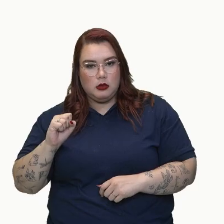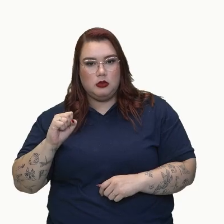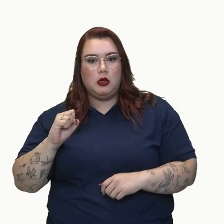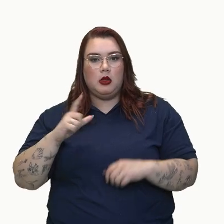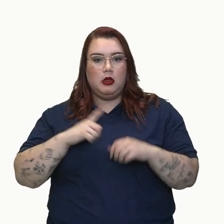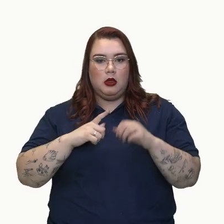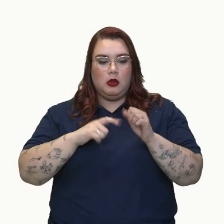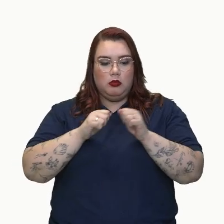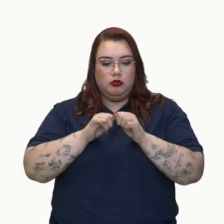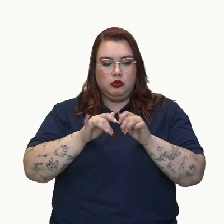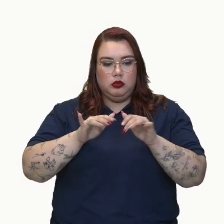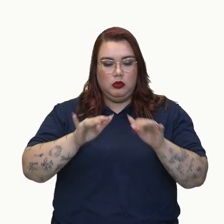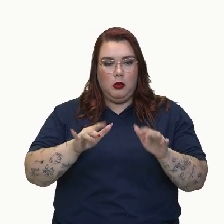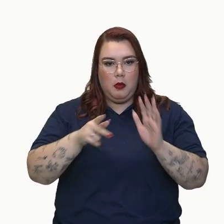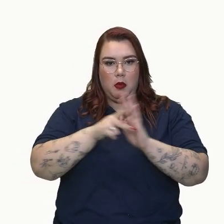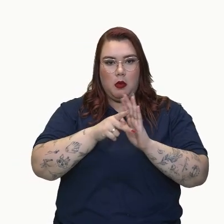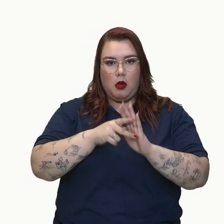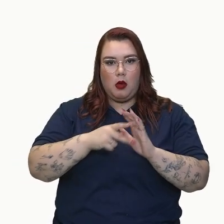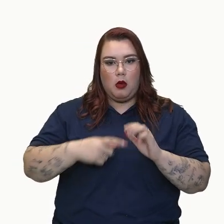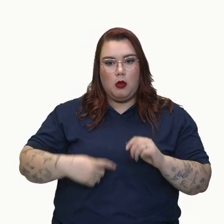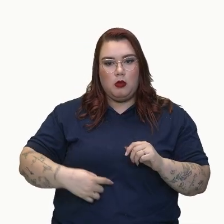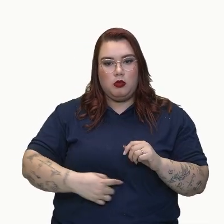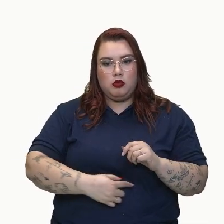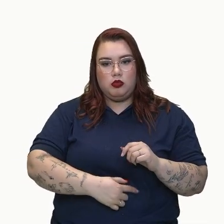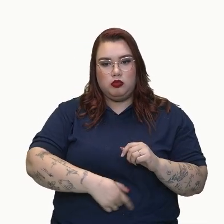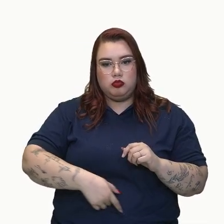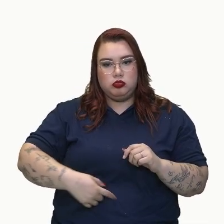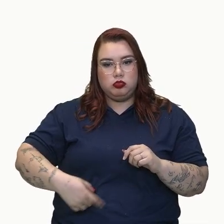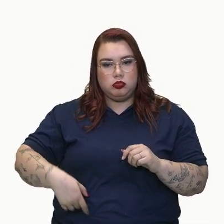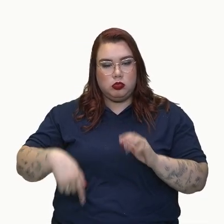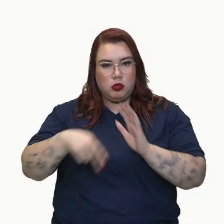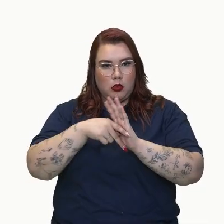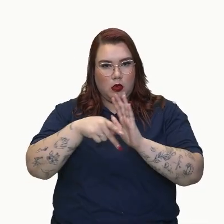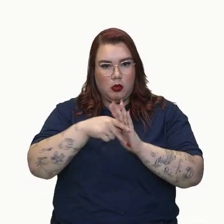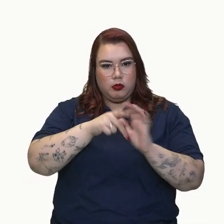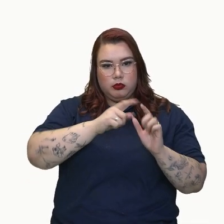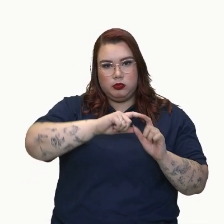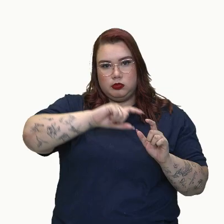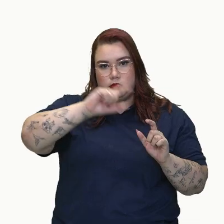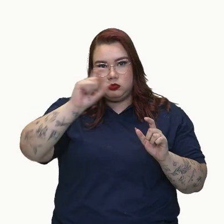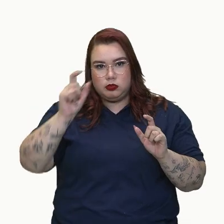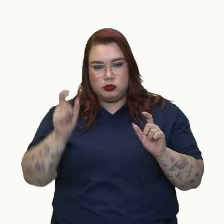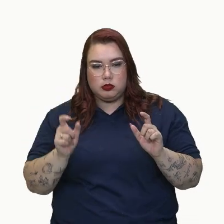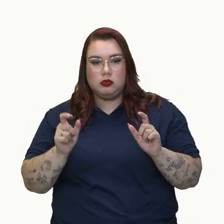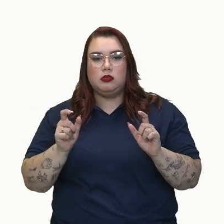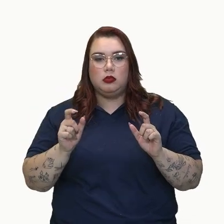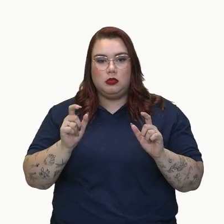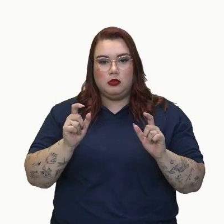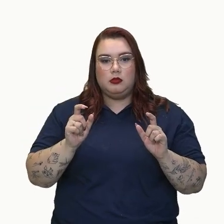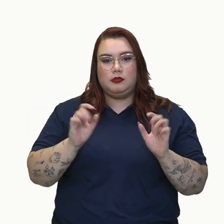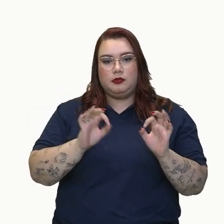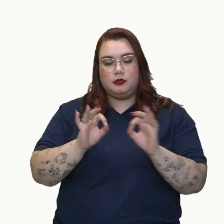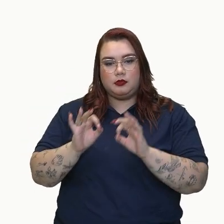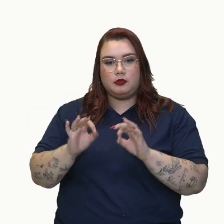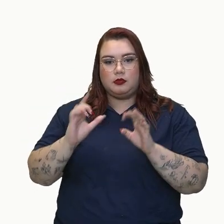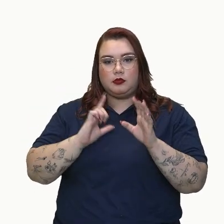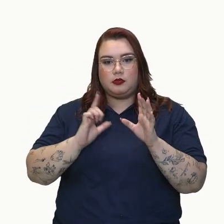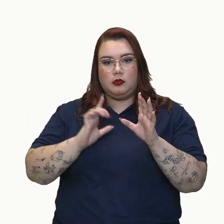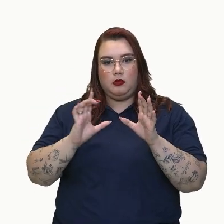proteínas, quebrando em pequenos peptídeos para facilitar a absorção. Um exemplo é trabalhar em conjunto